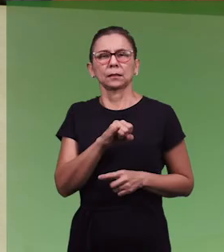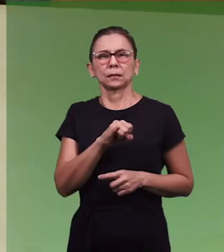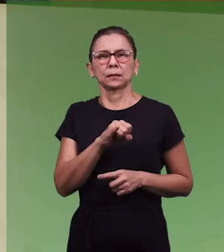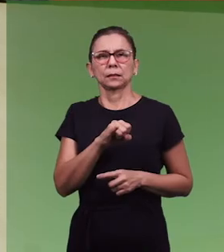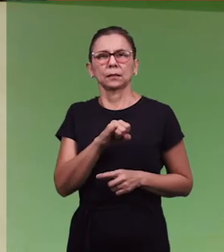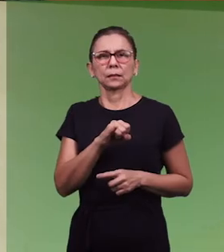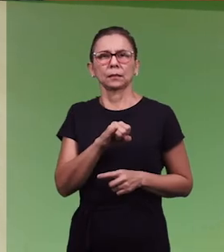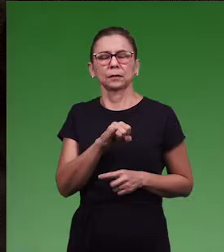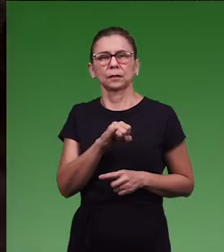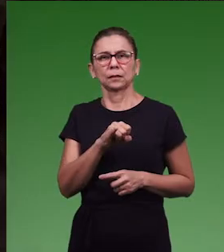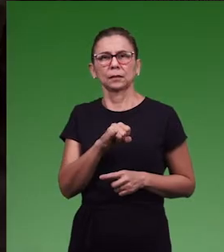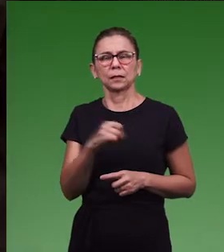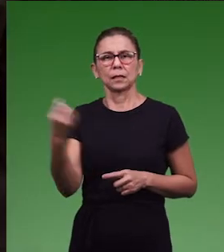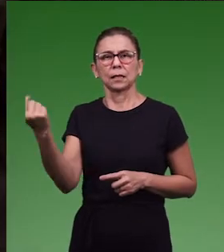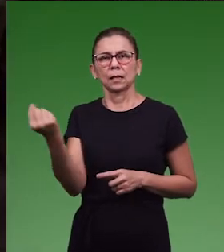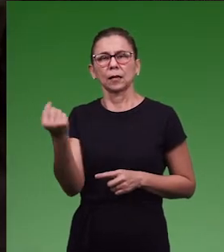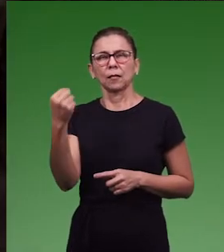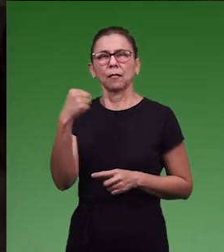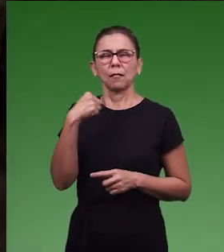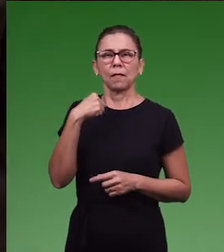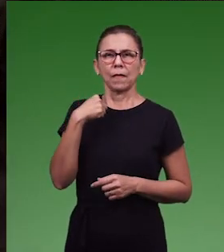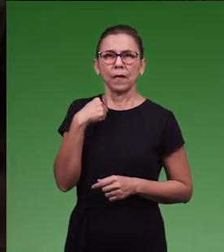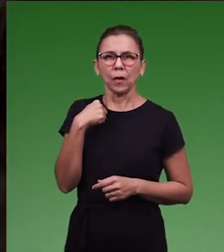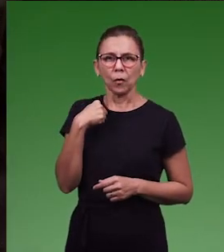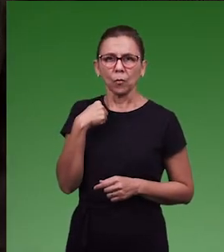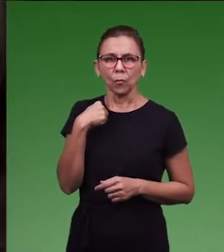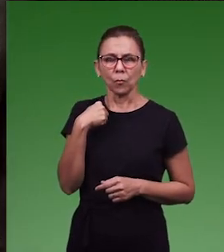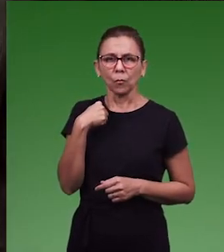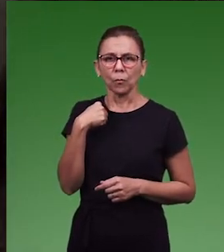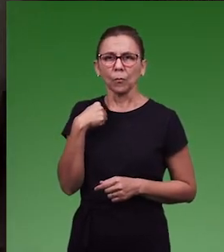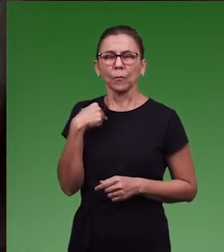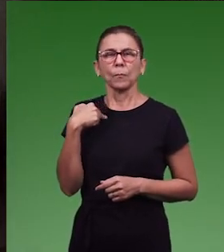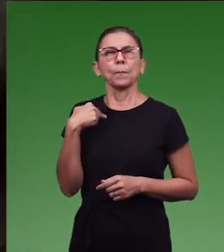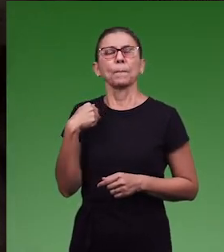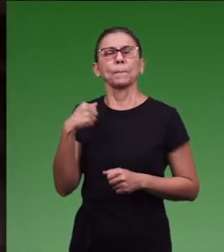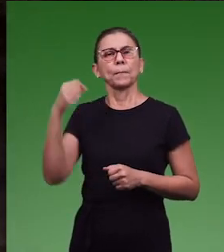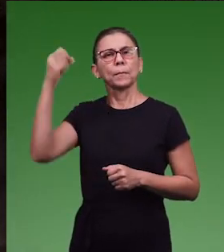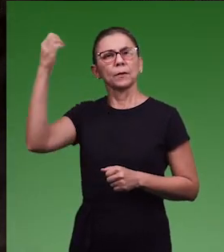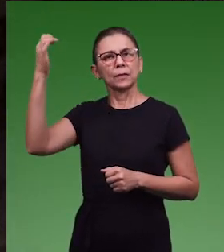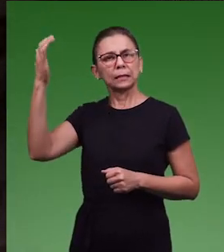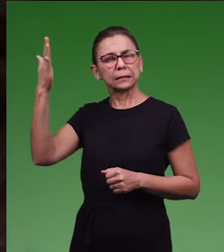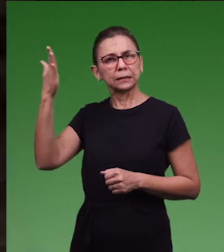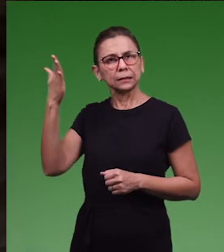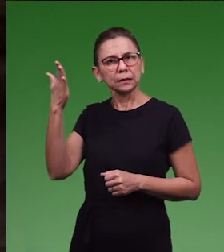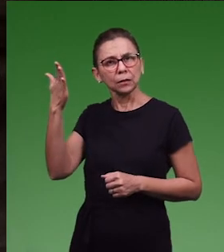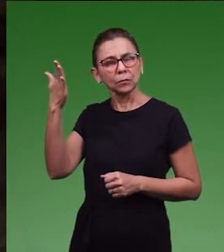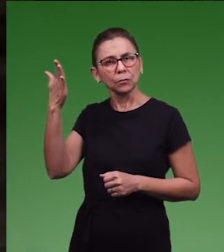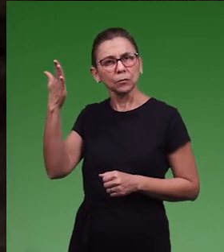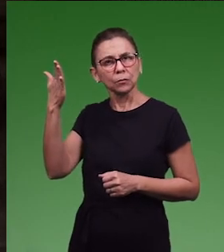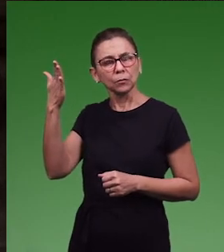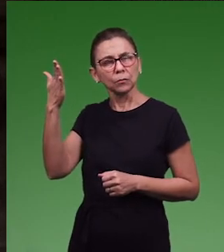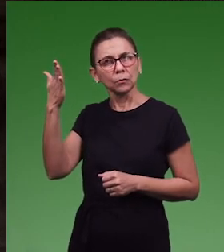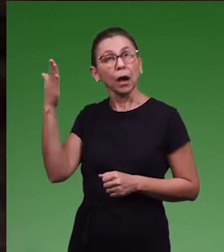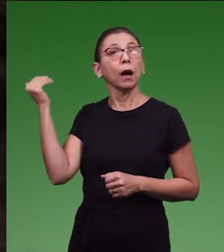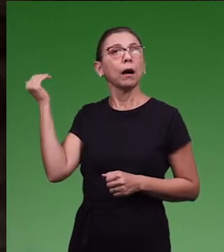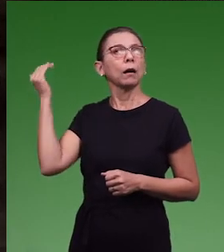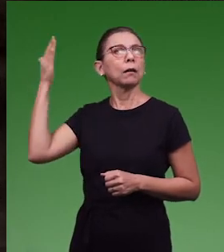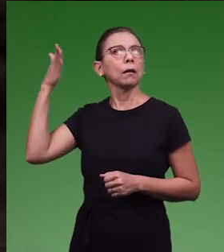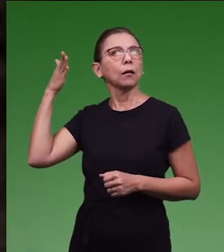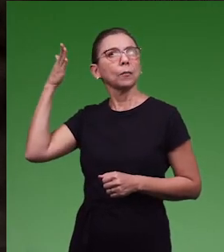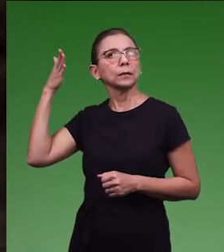alimentado. Porque eu entrei na direção do Senhor e quando nós estamos na direção do Senhor, o Senhor